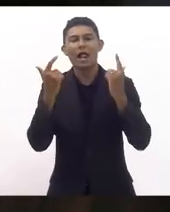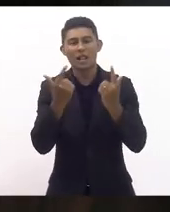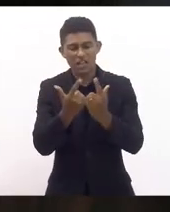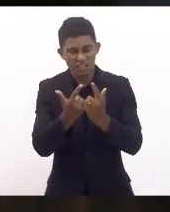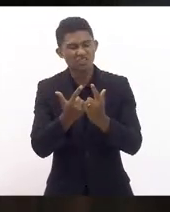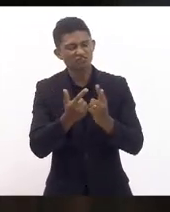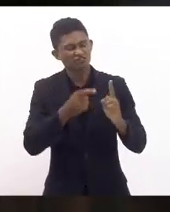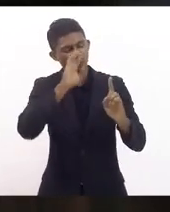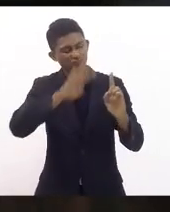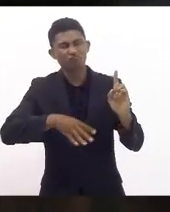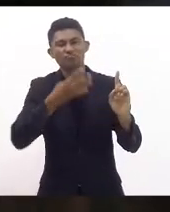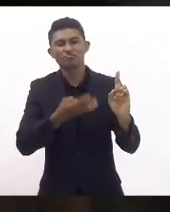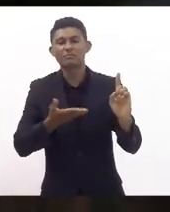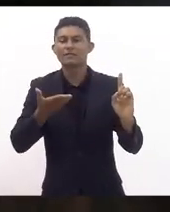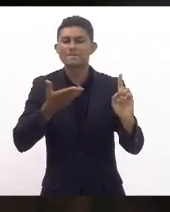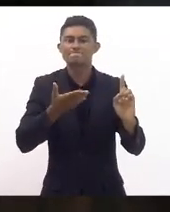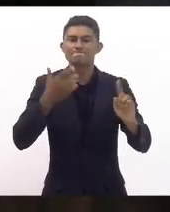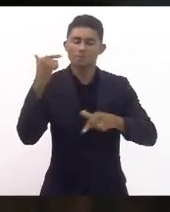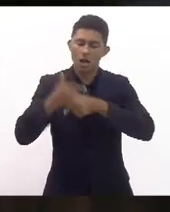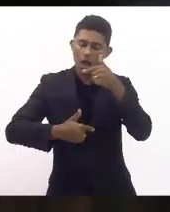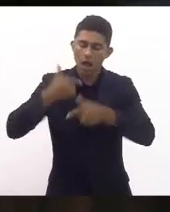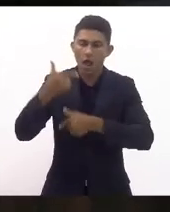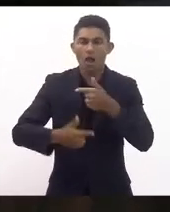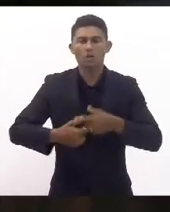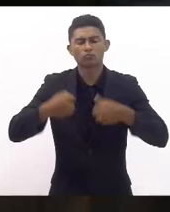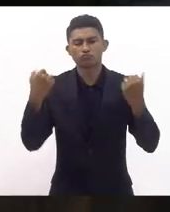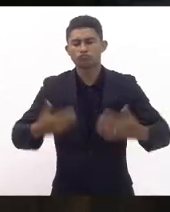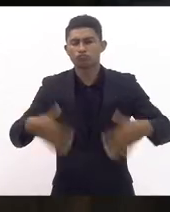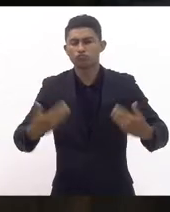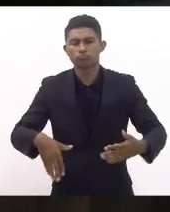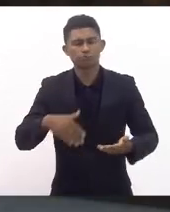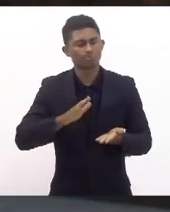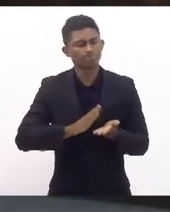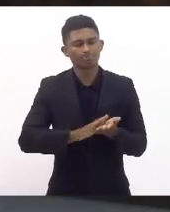Fluminense ao seu trabalho desenvolvido.